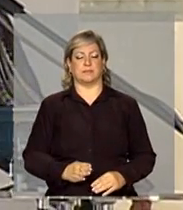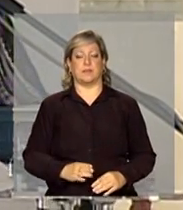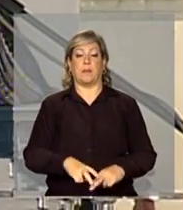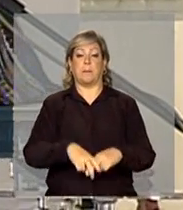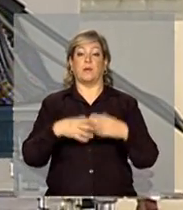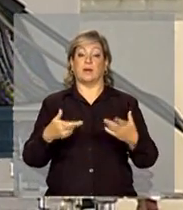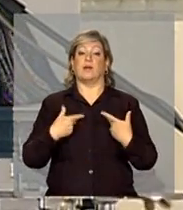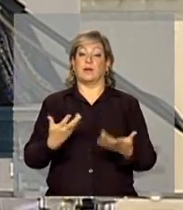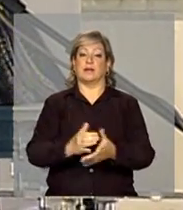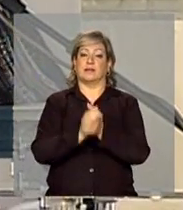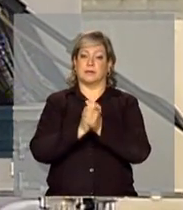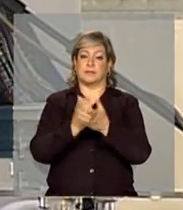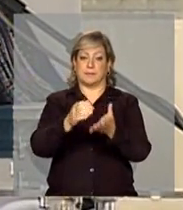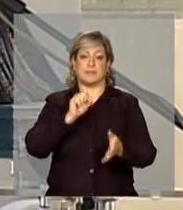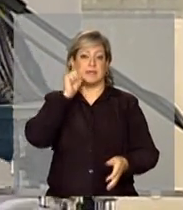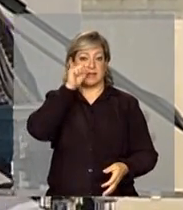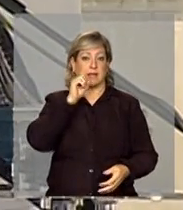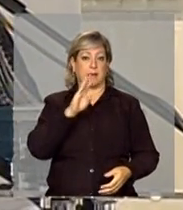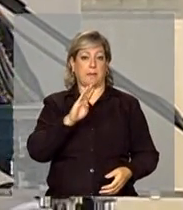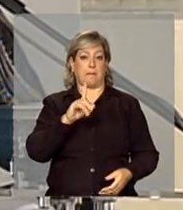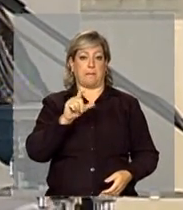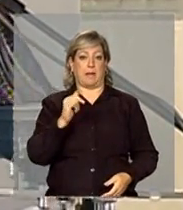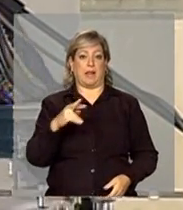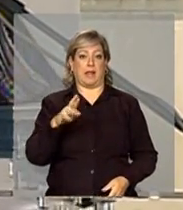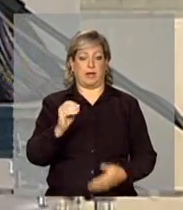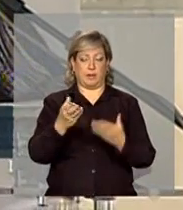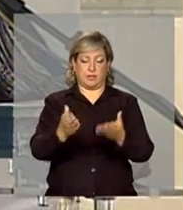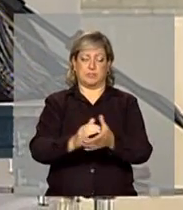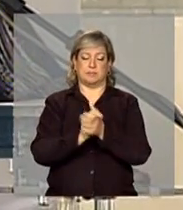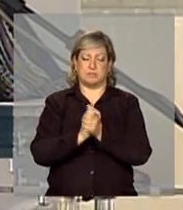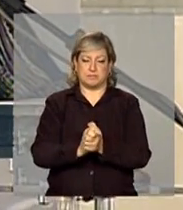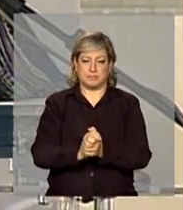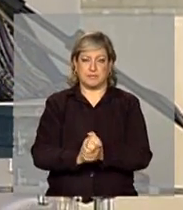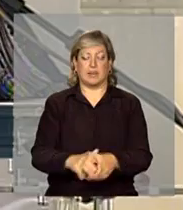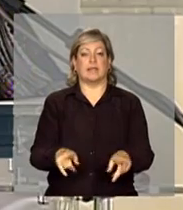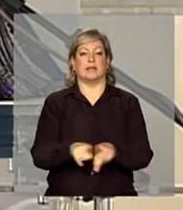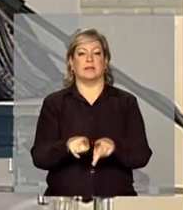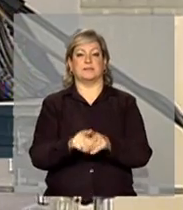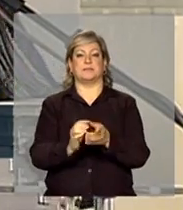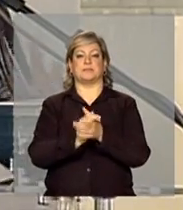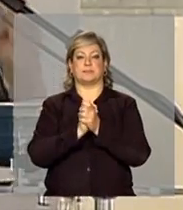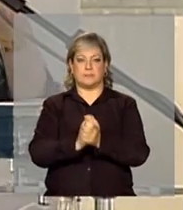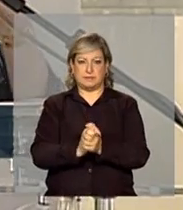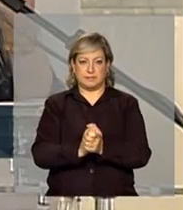eu queria cumprimentar o senador Blairo Maggi. Cumprimentar